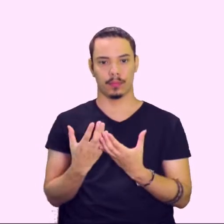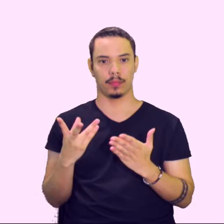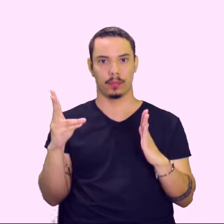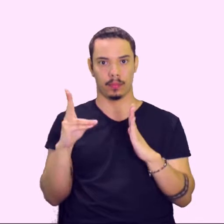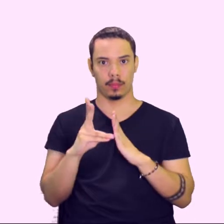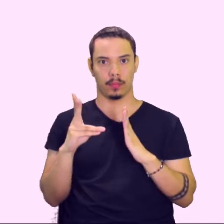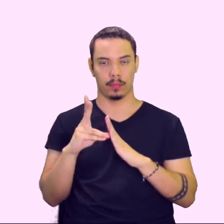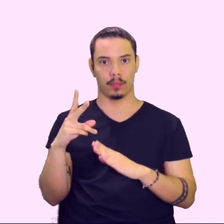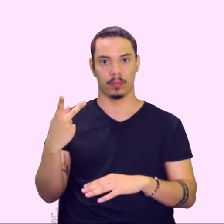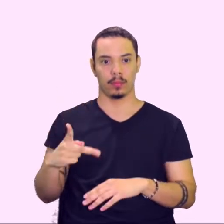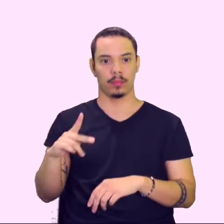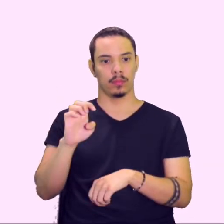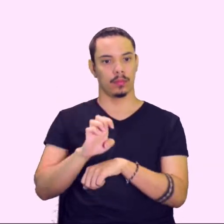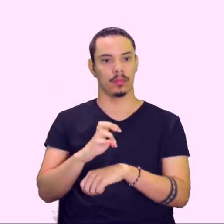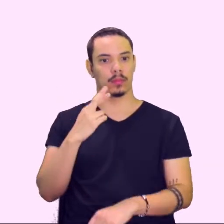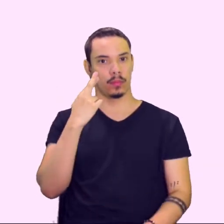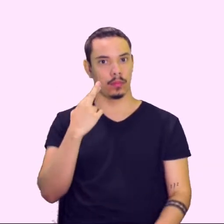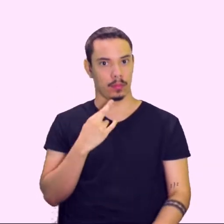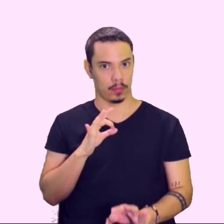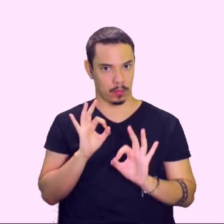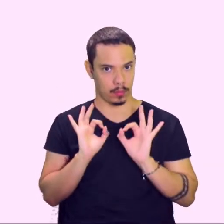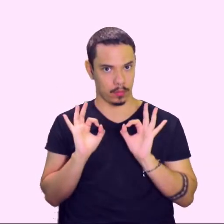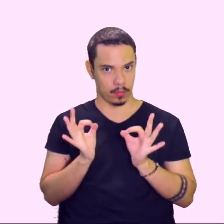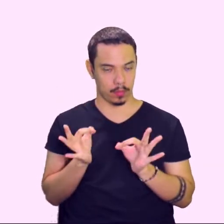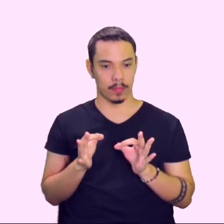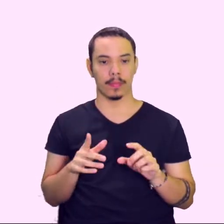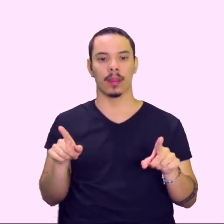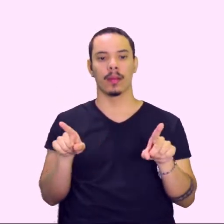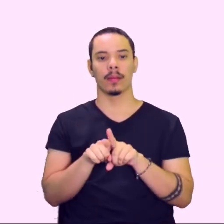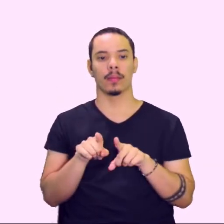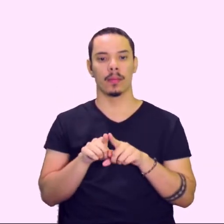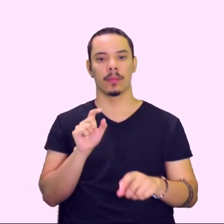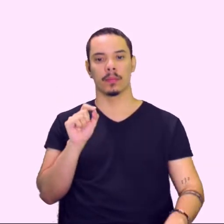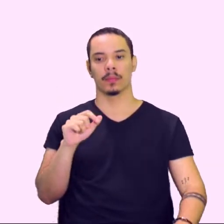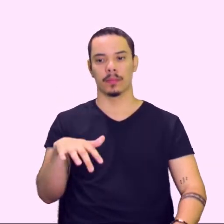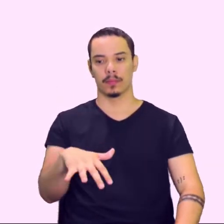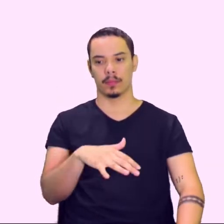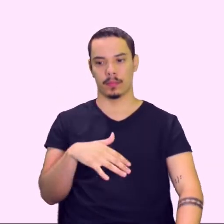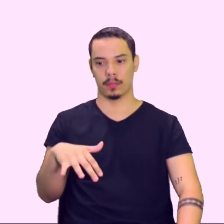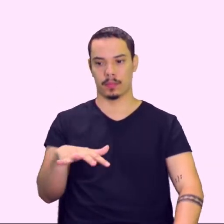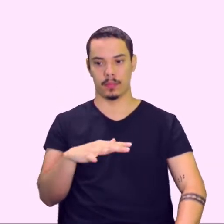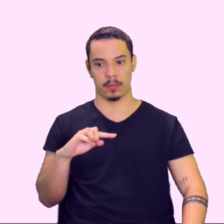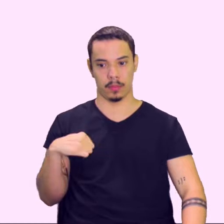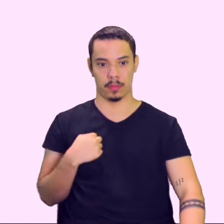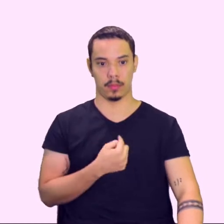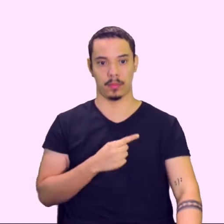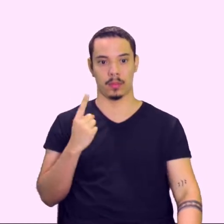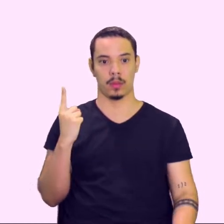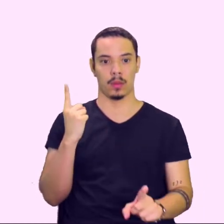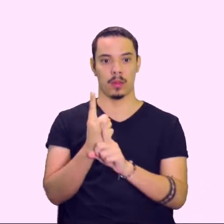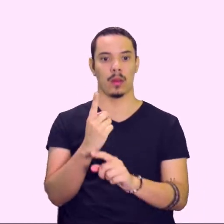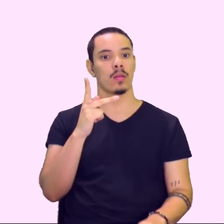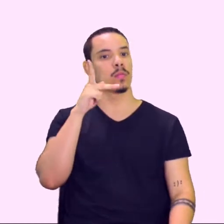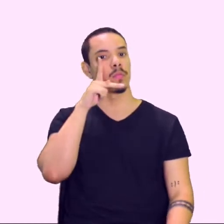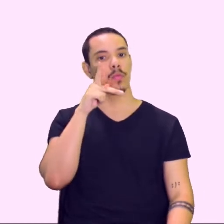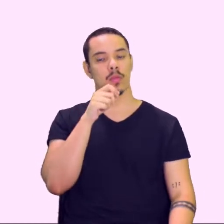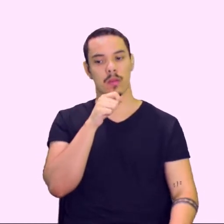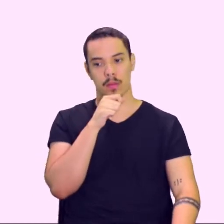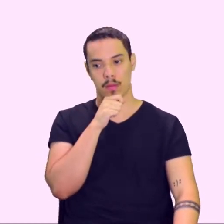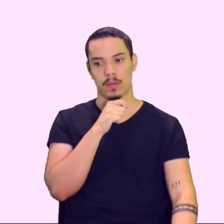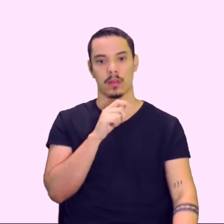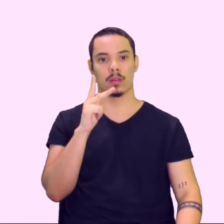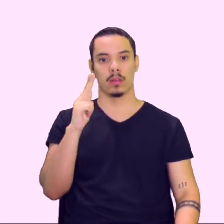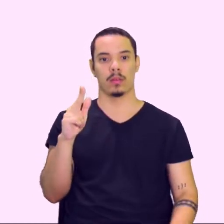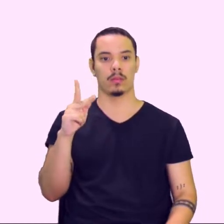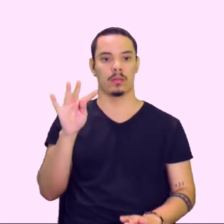aqui do estado de Rondônia, certo, professor Jorge? Beleza. E também nessa região a gente vai encontrar aí, ó, Porto Velho, como foi falado no texto anterior, Porto